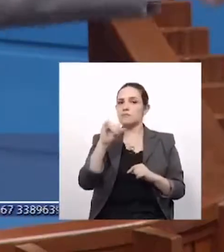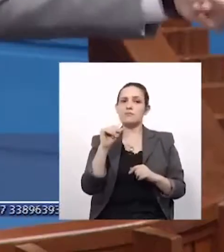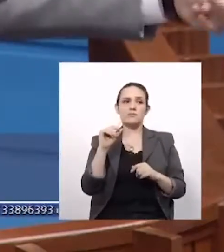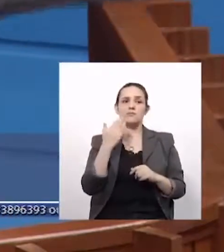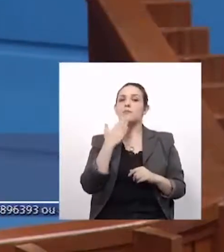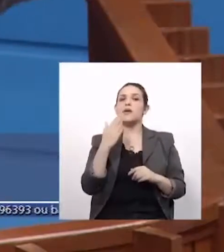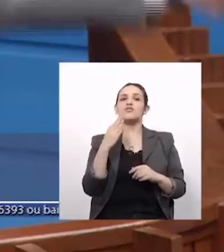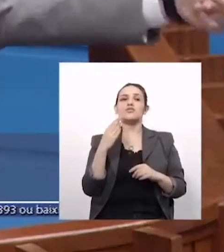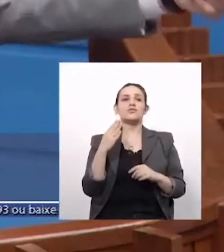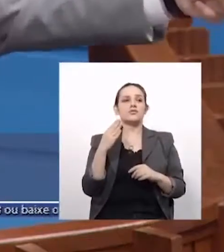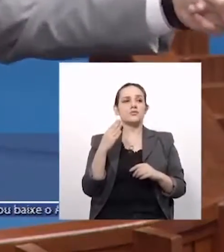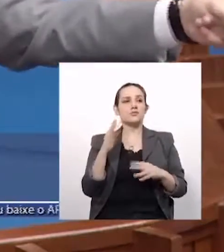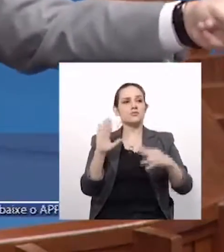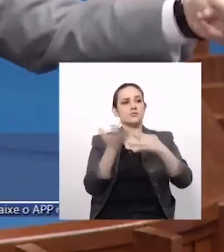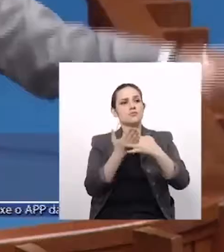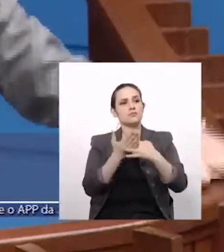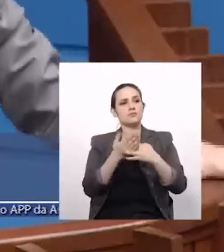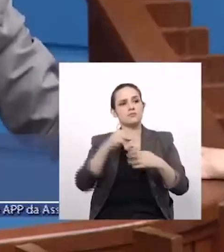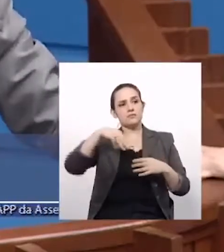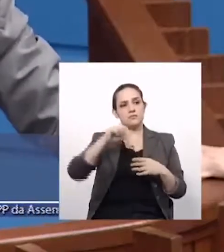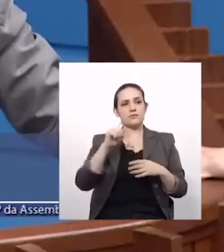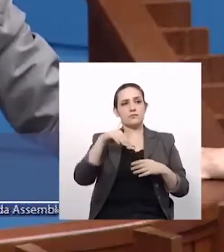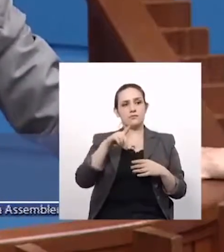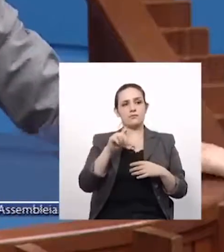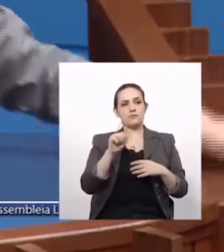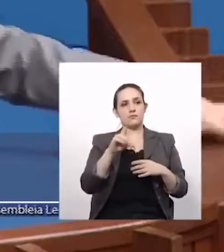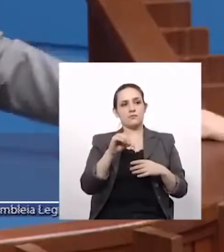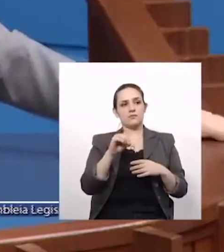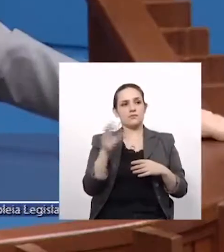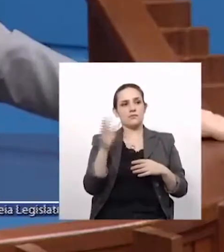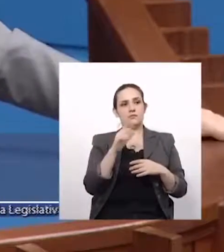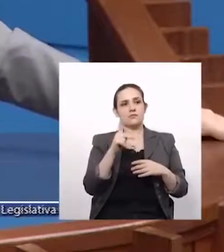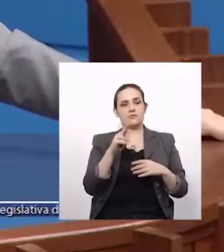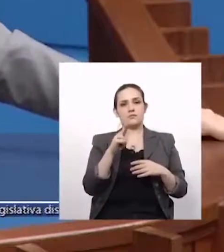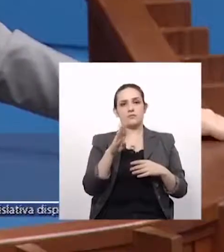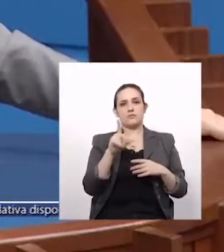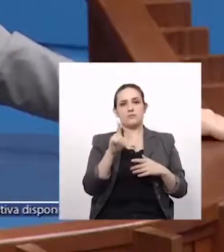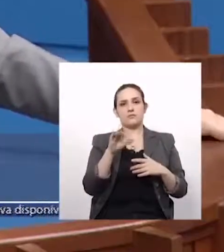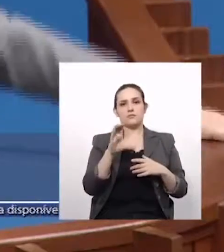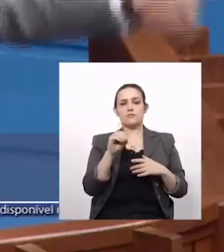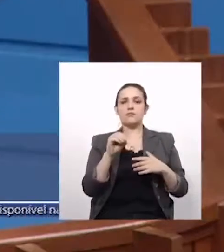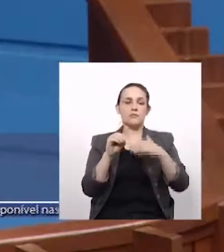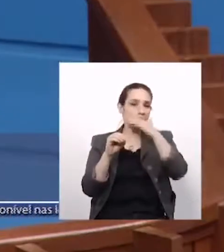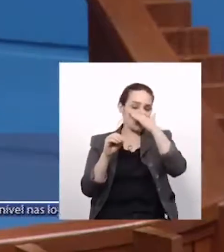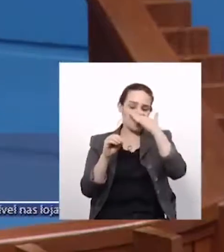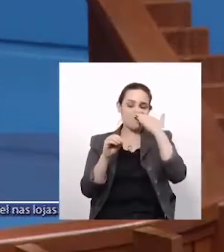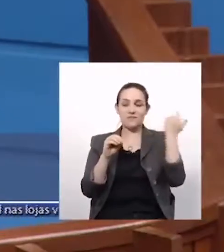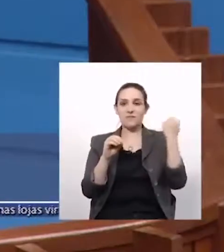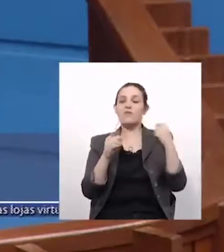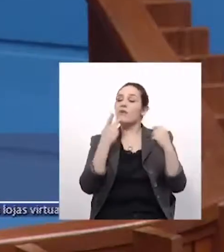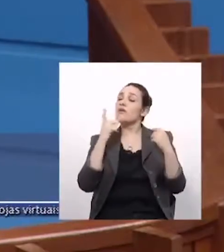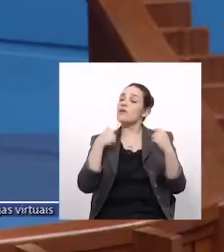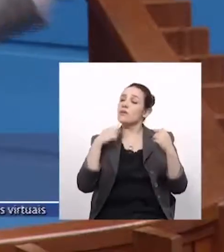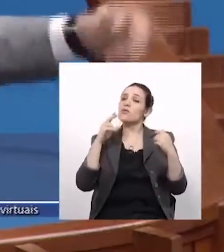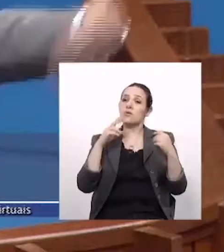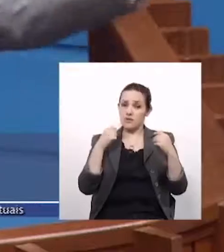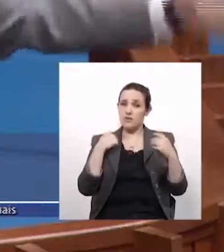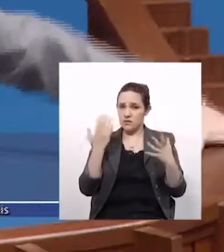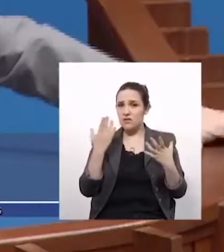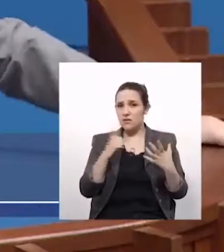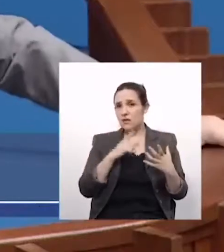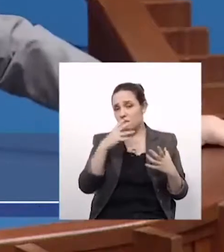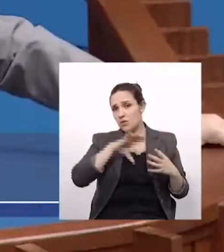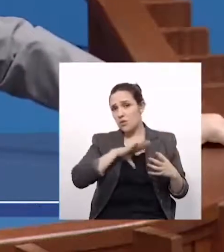se o parlamentar vai vir aqui dizer: gastei dinheiro público indevidamente. Usei. E aí outra questão,